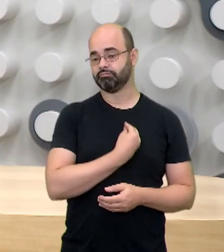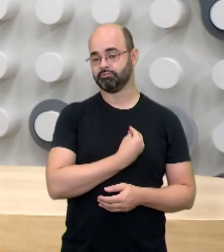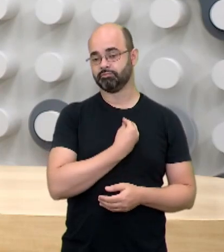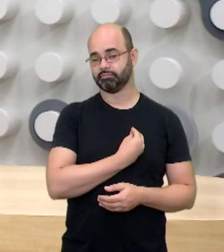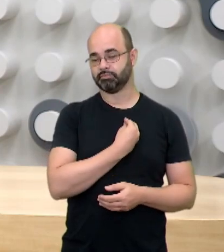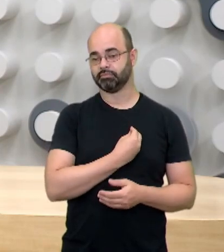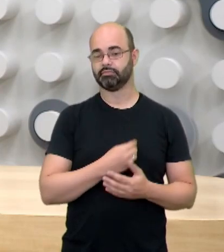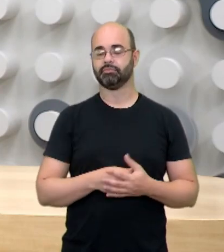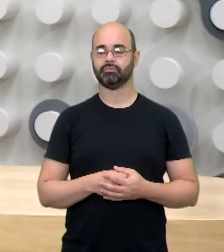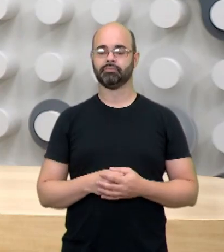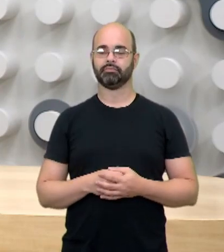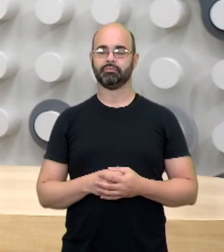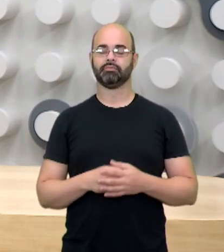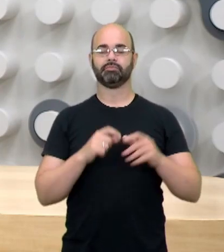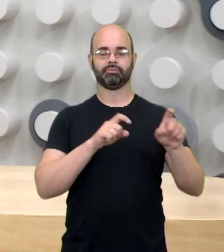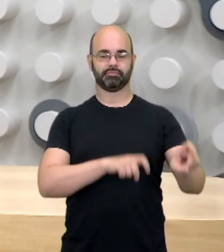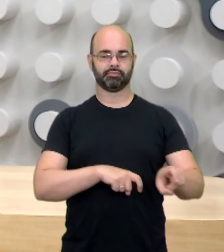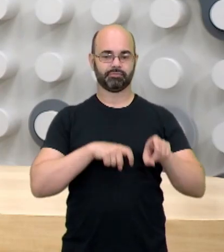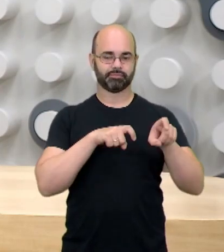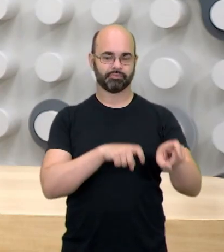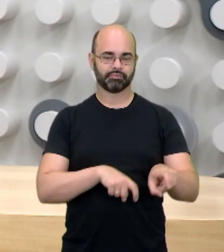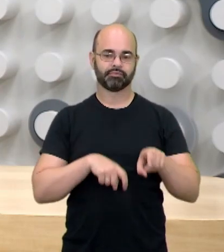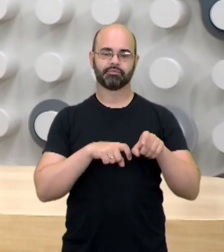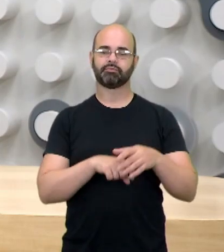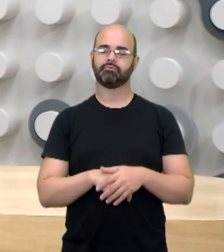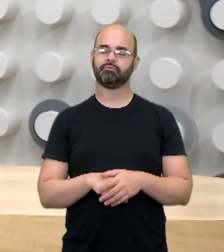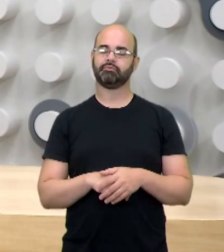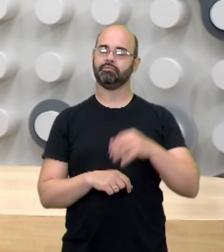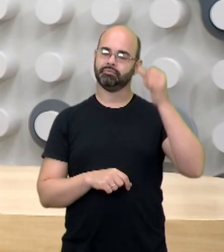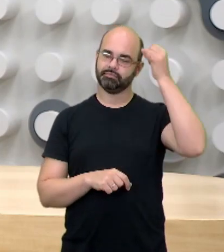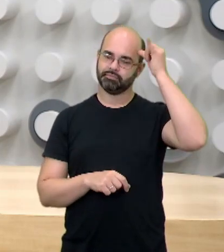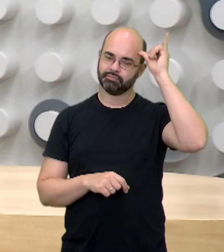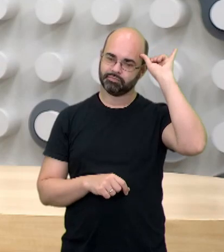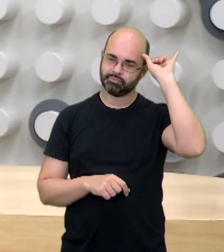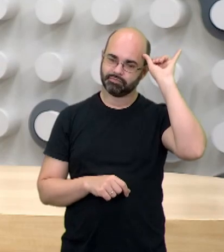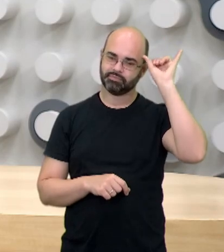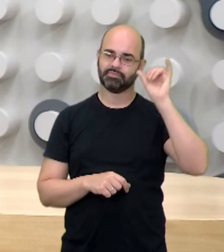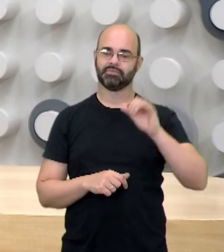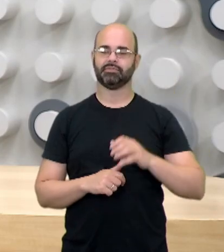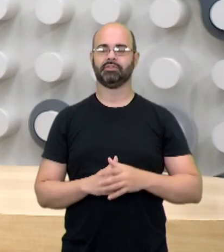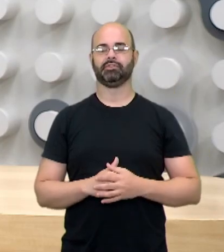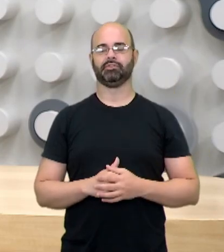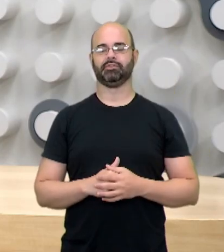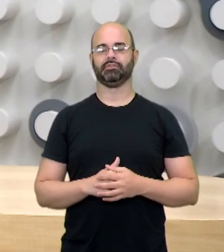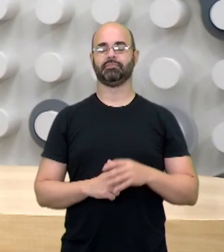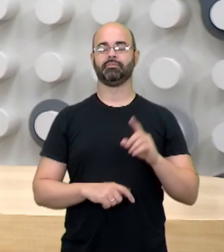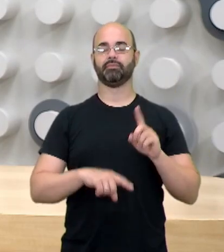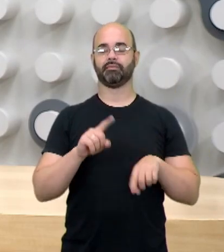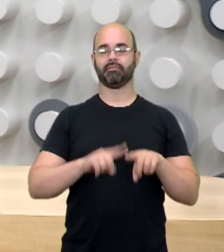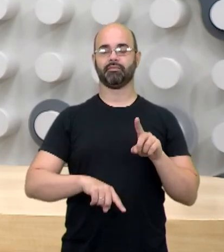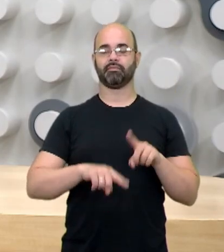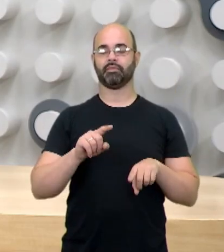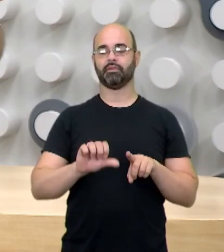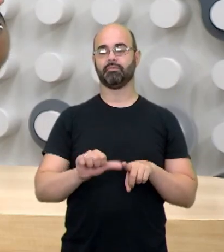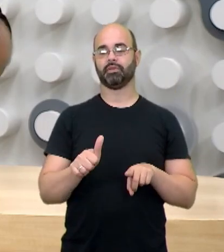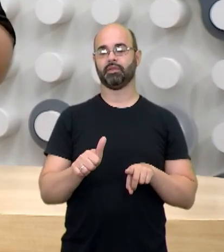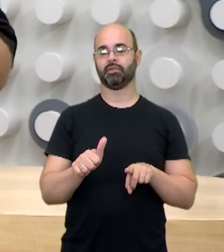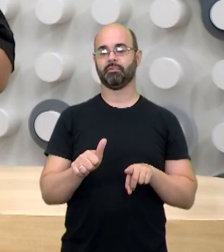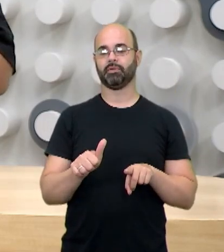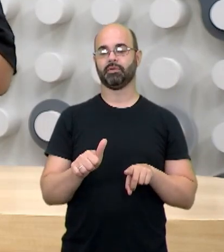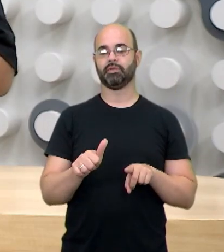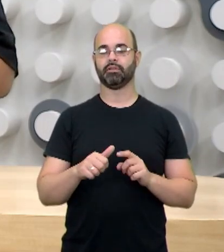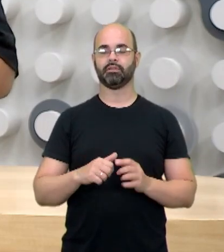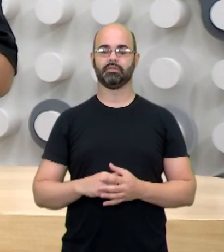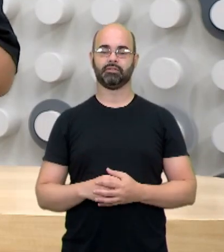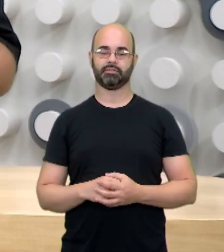aí de agricultura, falando de pecuária, falando aí dos setores da economia, matéria-prima. Então, se tiver um